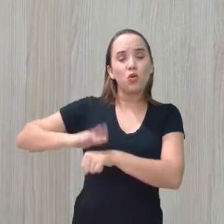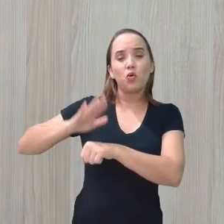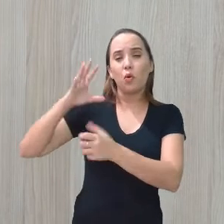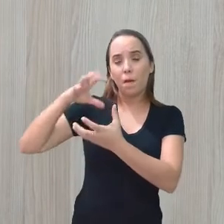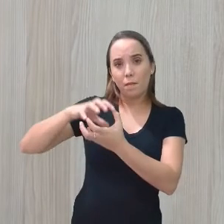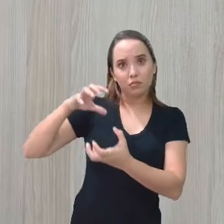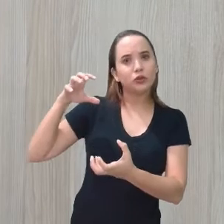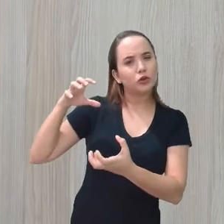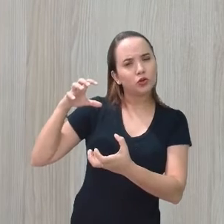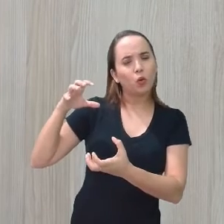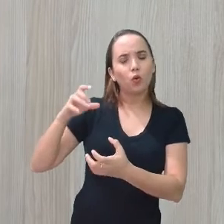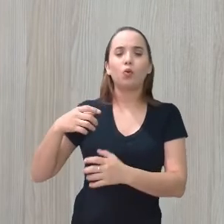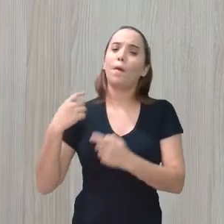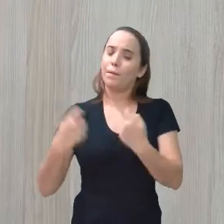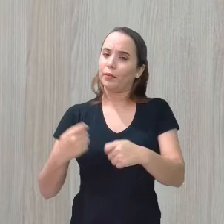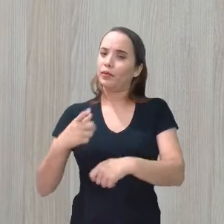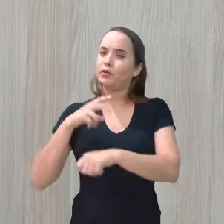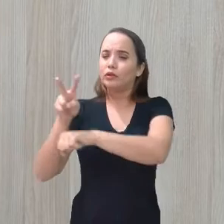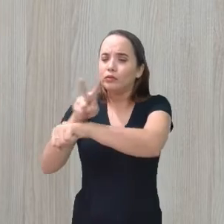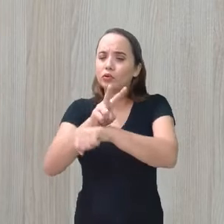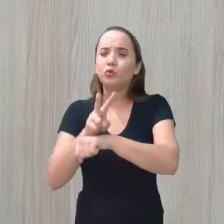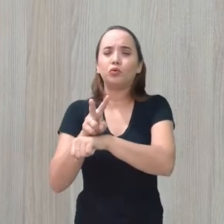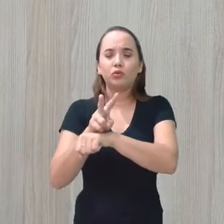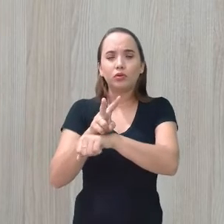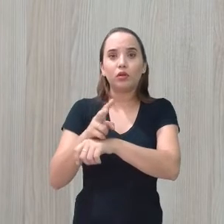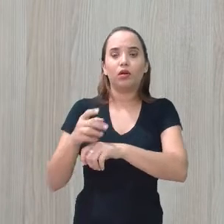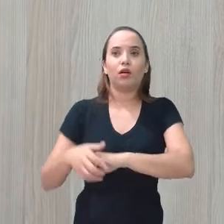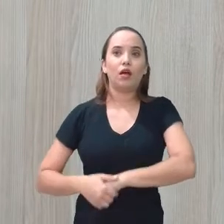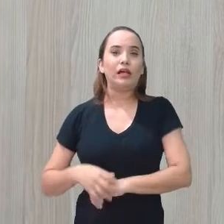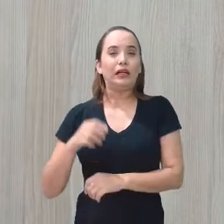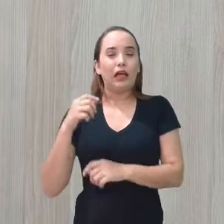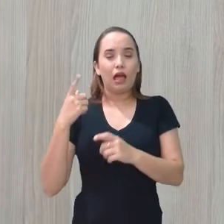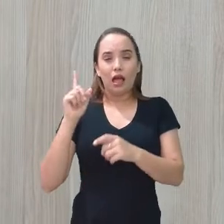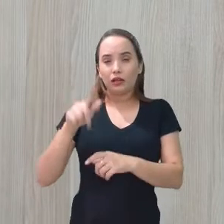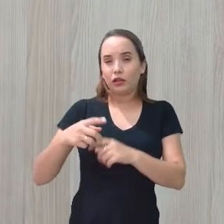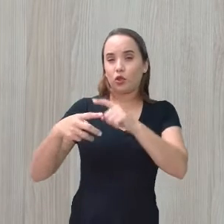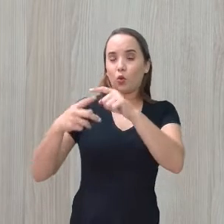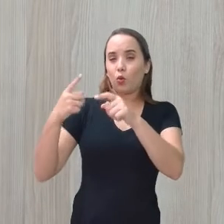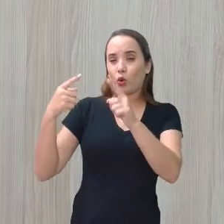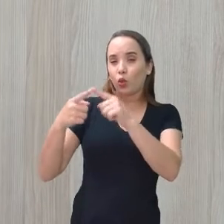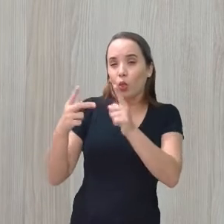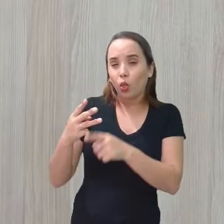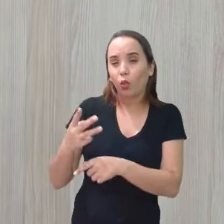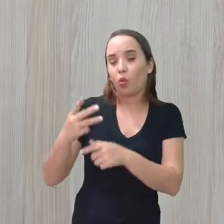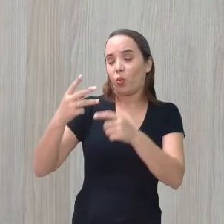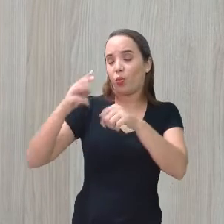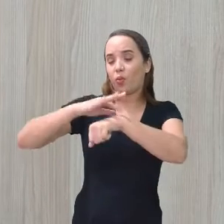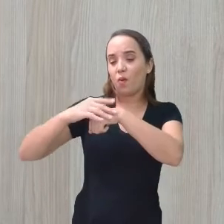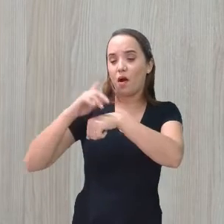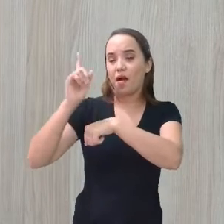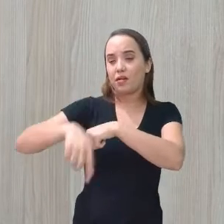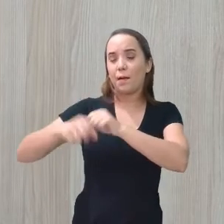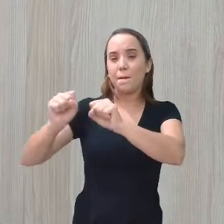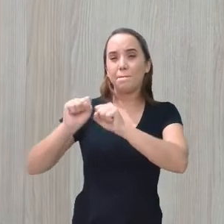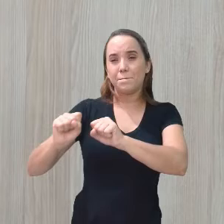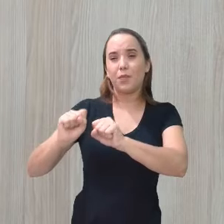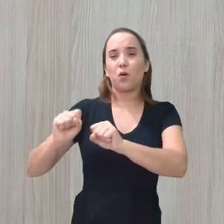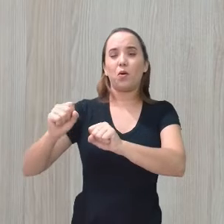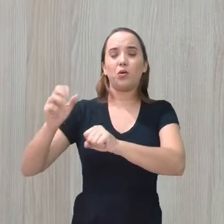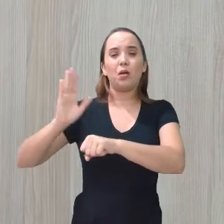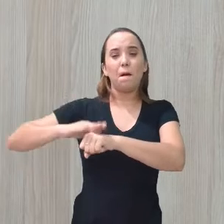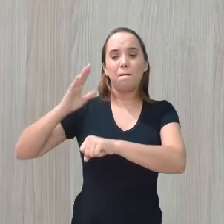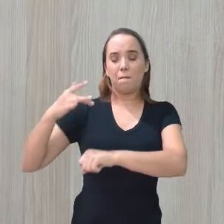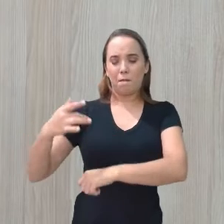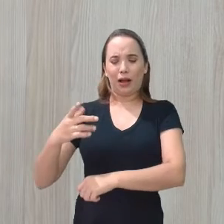fazer os exames, a endometriose dá muita cólica menstrual, então às vezes o diagnóstico é tardio, a partir de 30 anos de